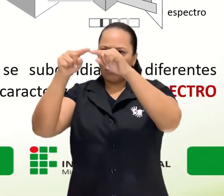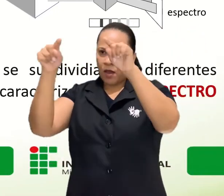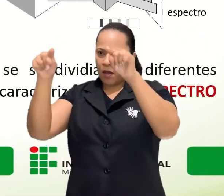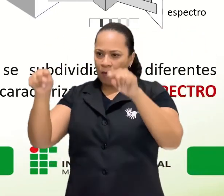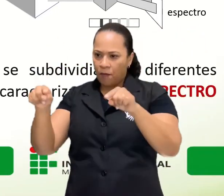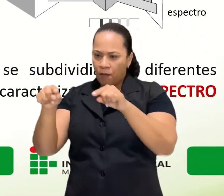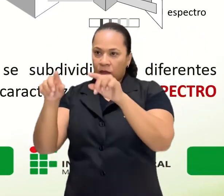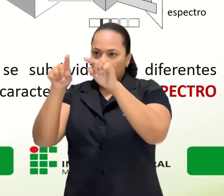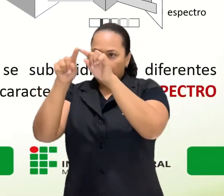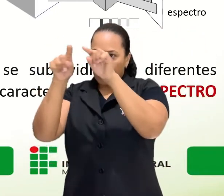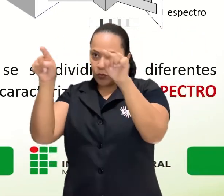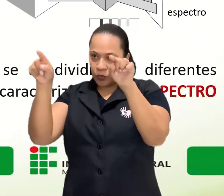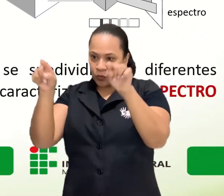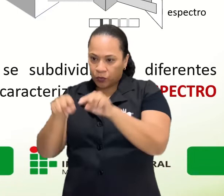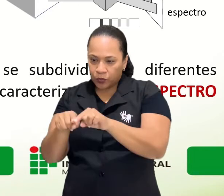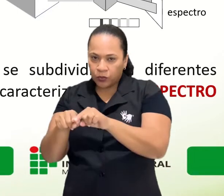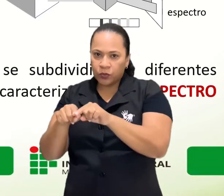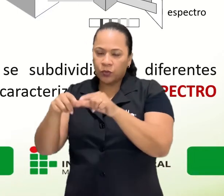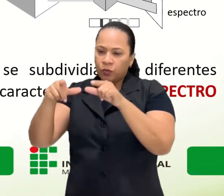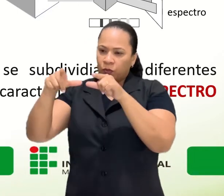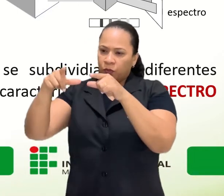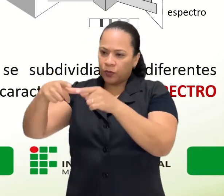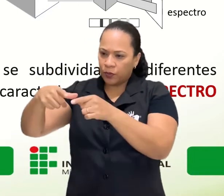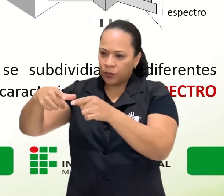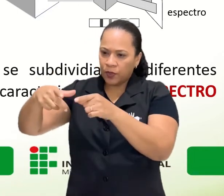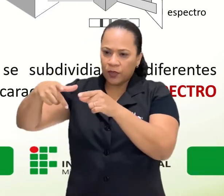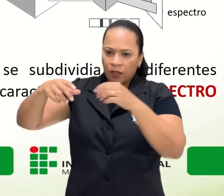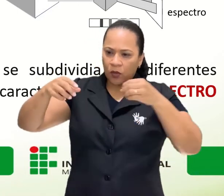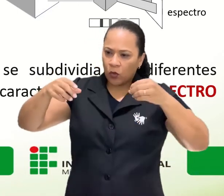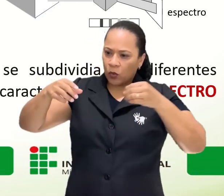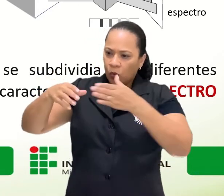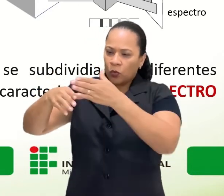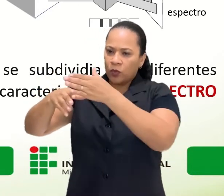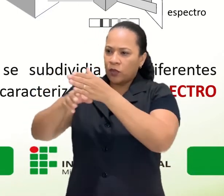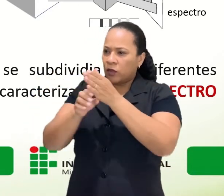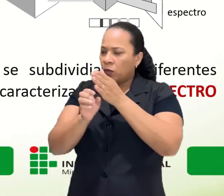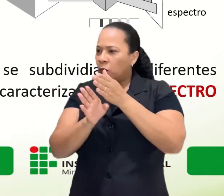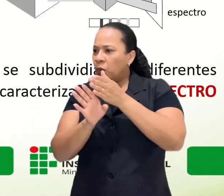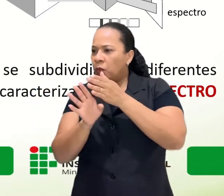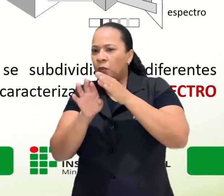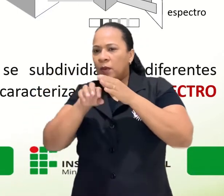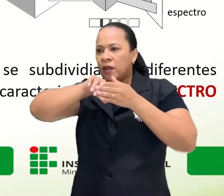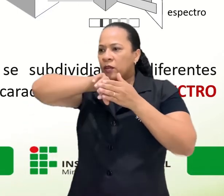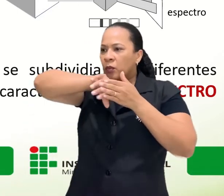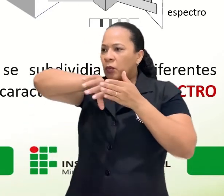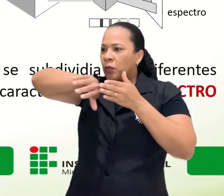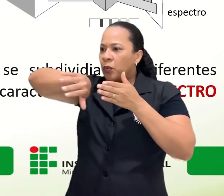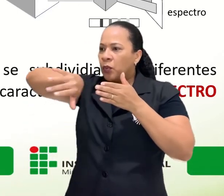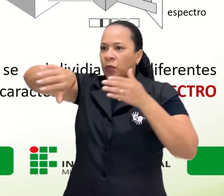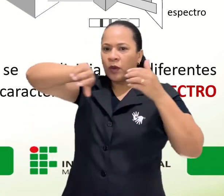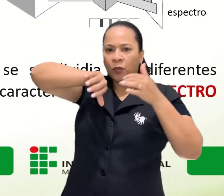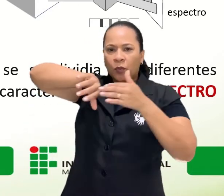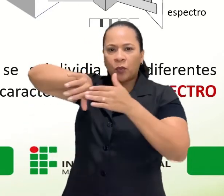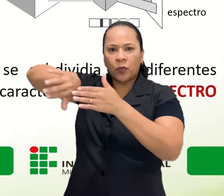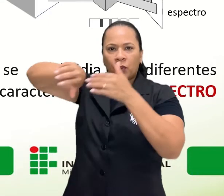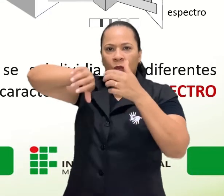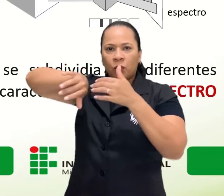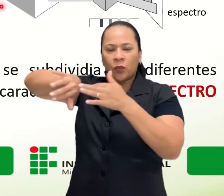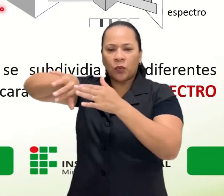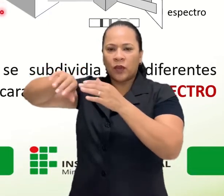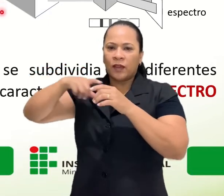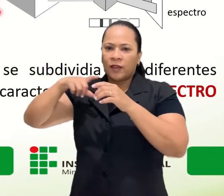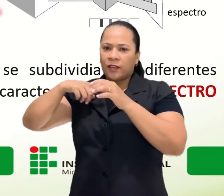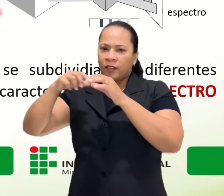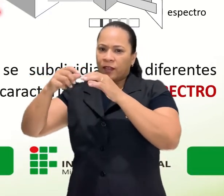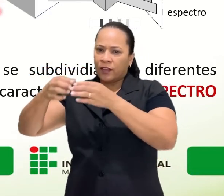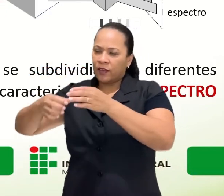espectro contínuo. Porém, o gás hidrogênio, aprisionado numa ampola, submetida a uma